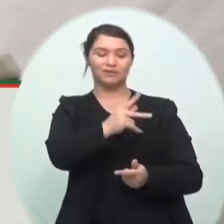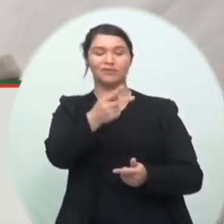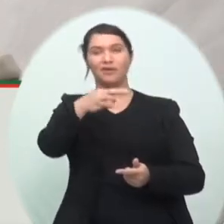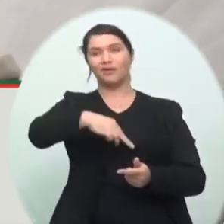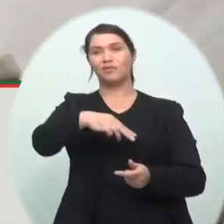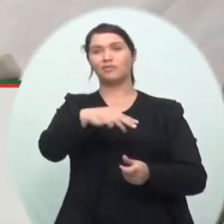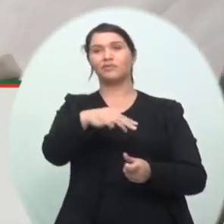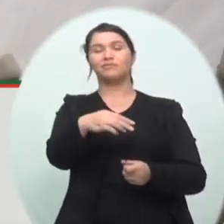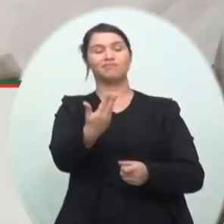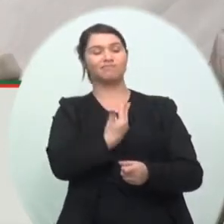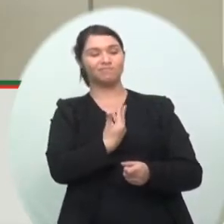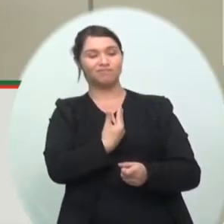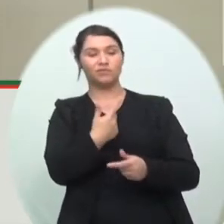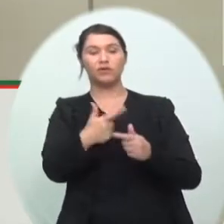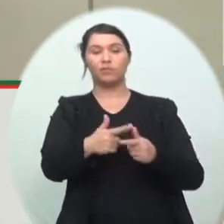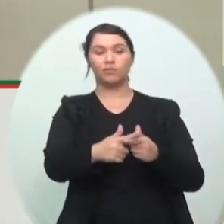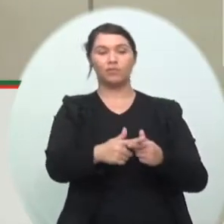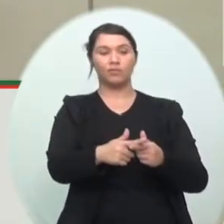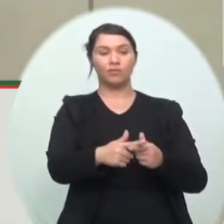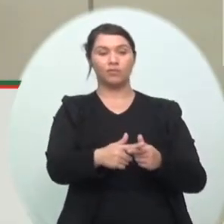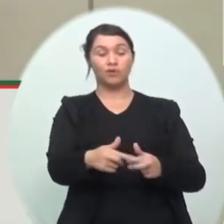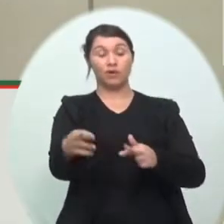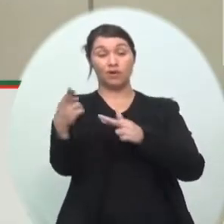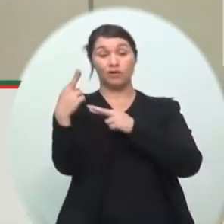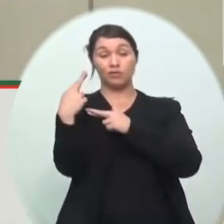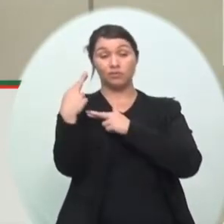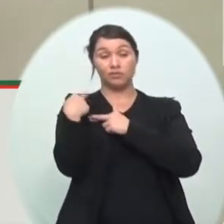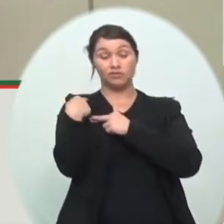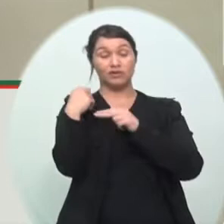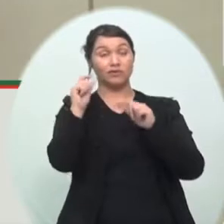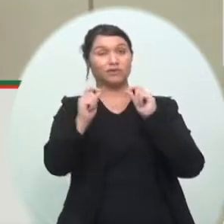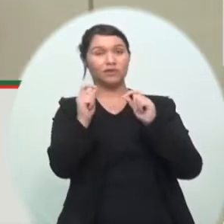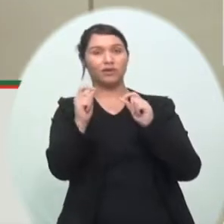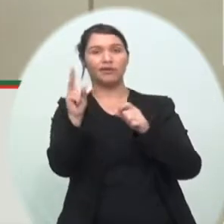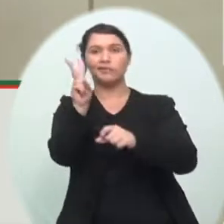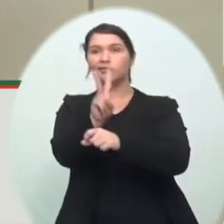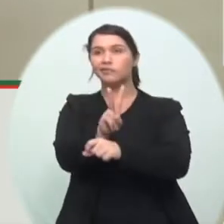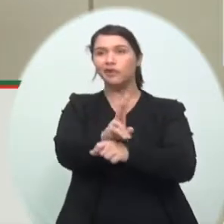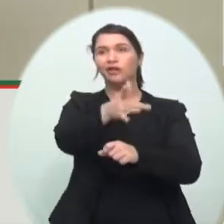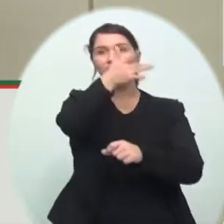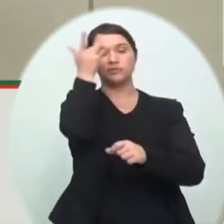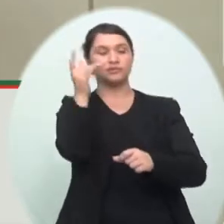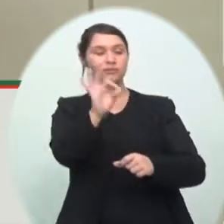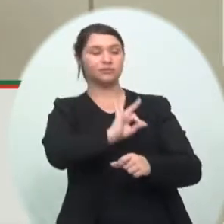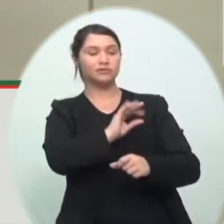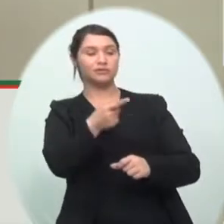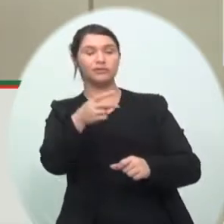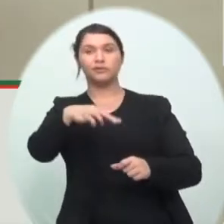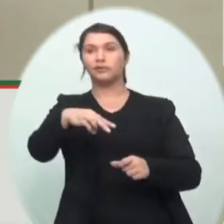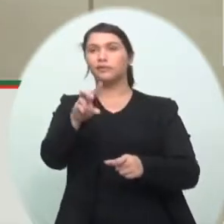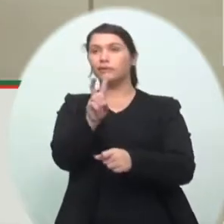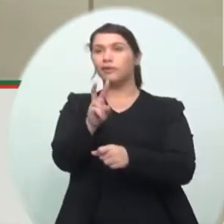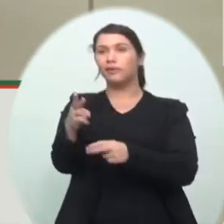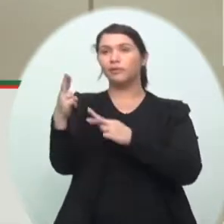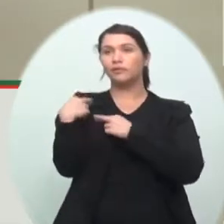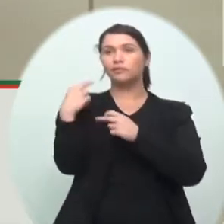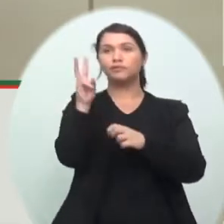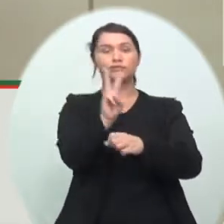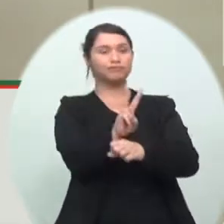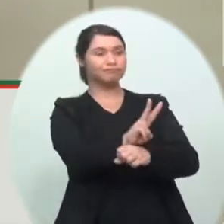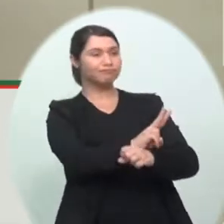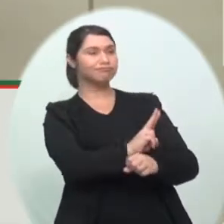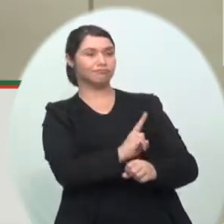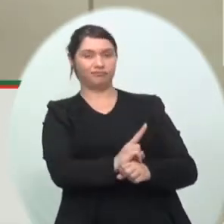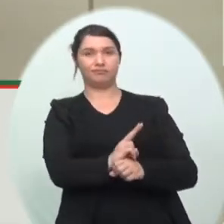de cuidar, de resguardar a vida de cada um de nós, cidadãos de Criciúma e do Estado de Santa Catarina, e todos aqueles que vêm aqui